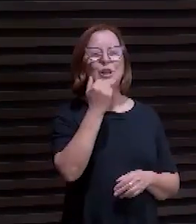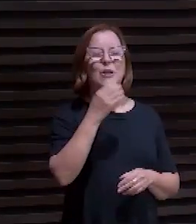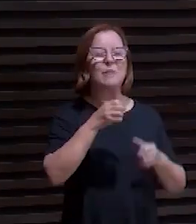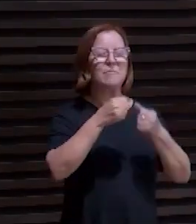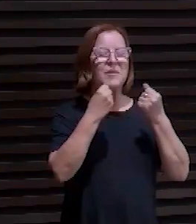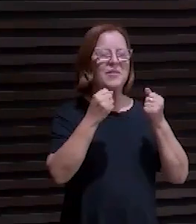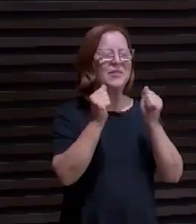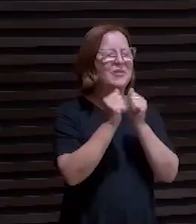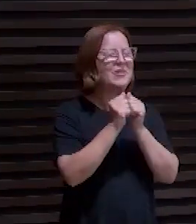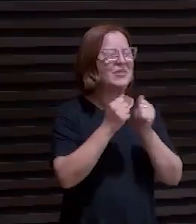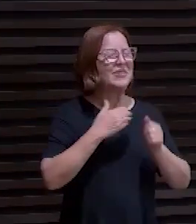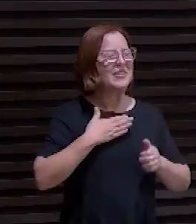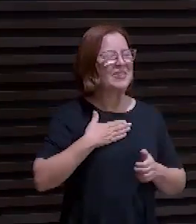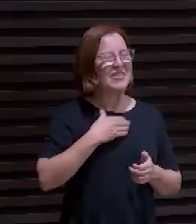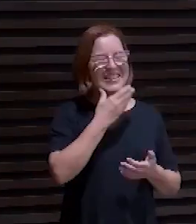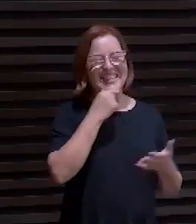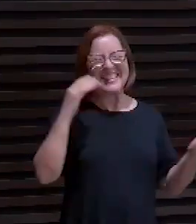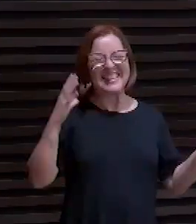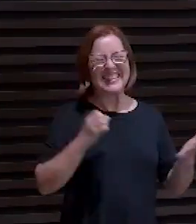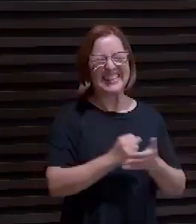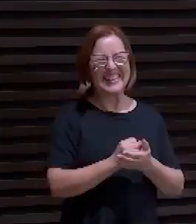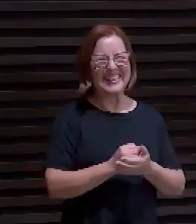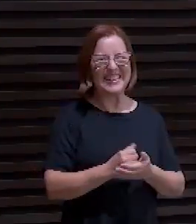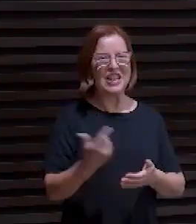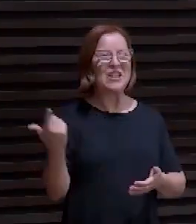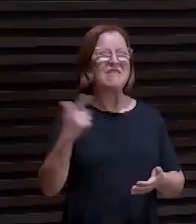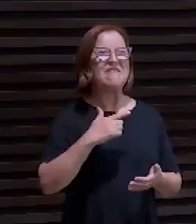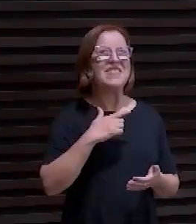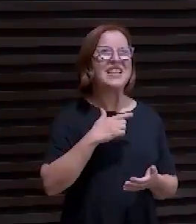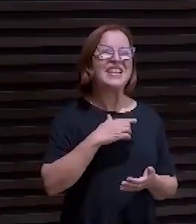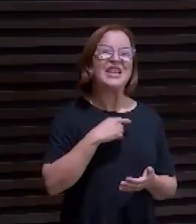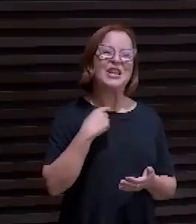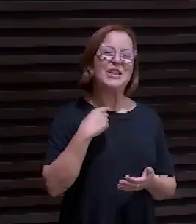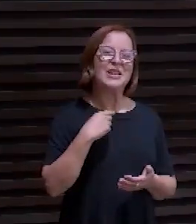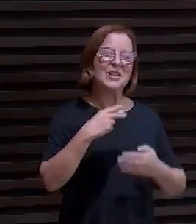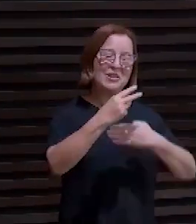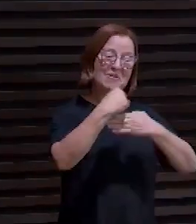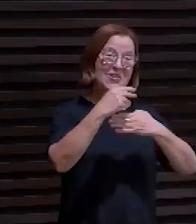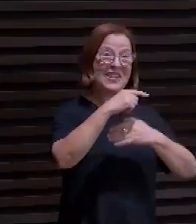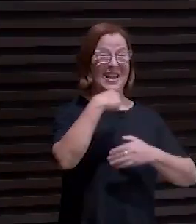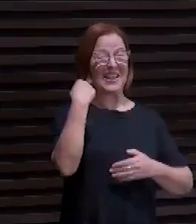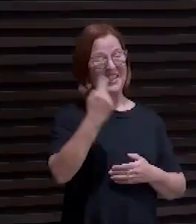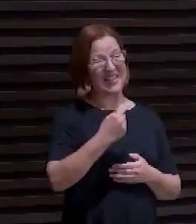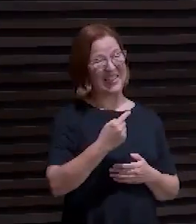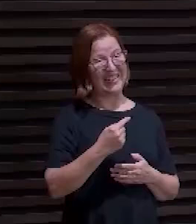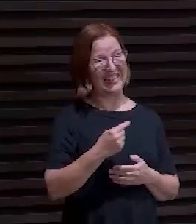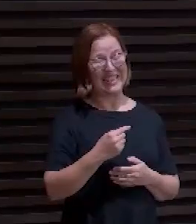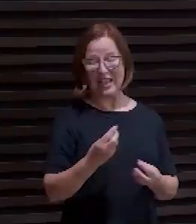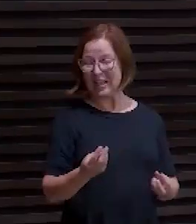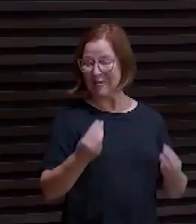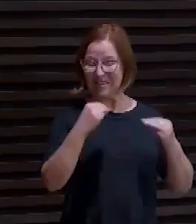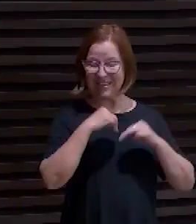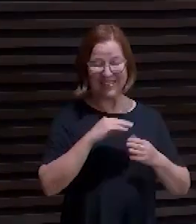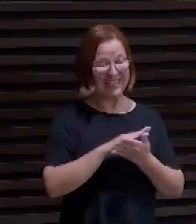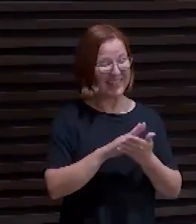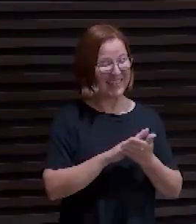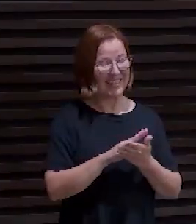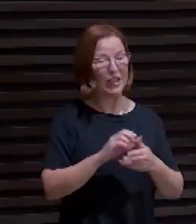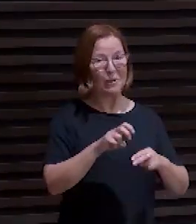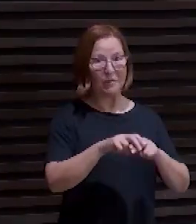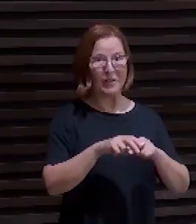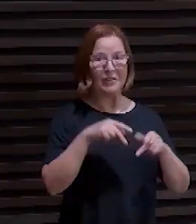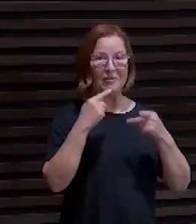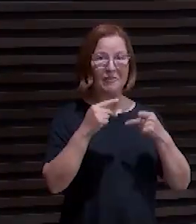meu Salvador, que veio buscar gente que não tem nenhuma dignidade. Por isso que ele diz no